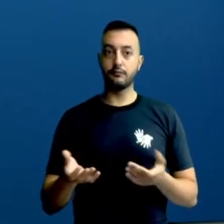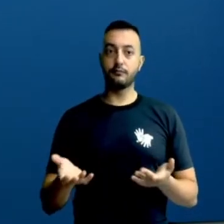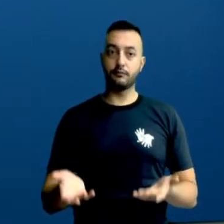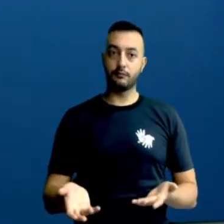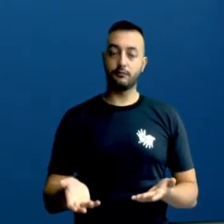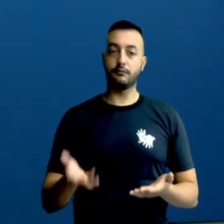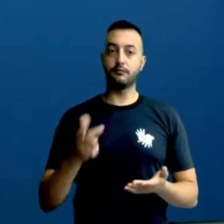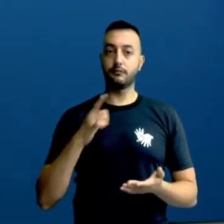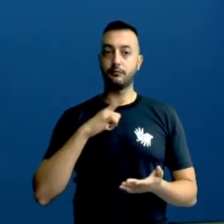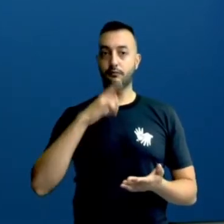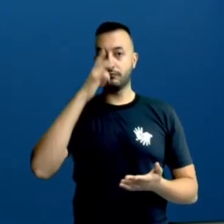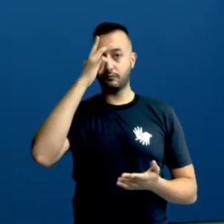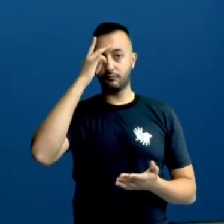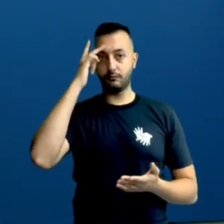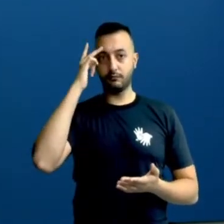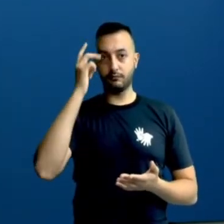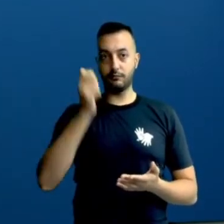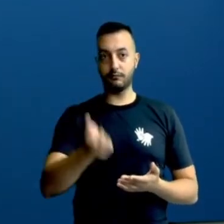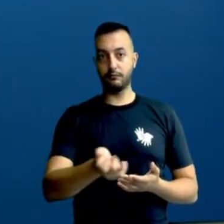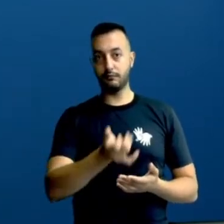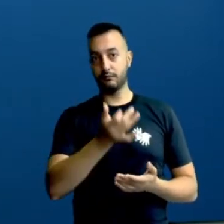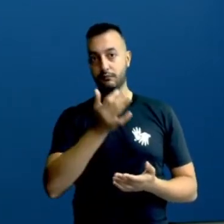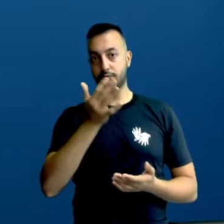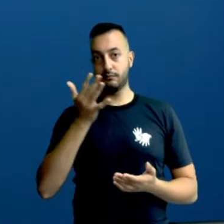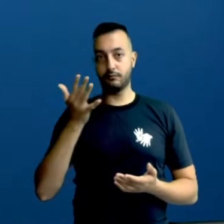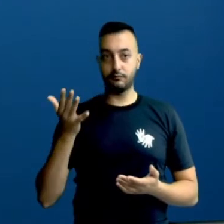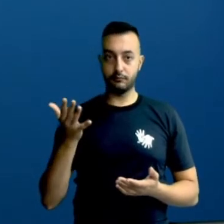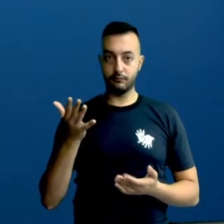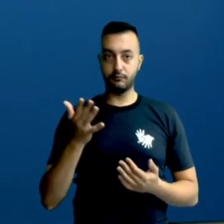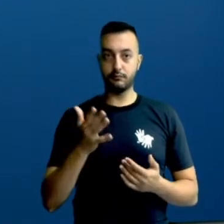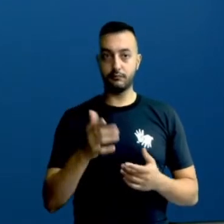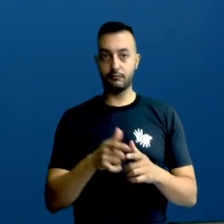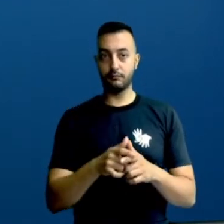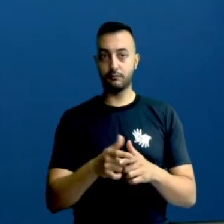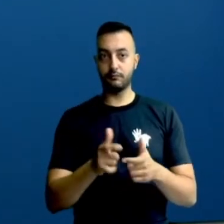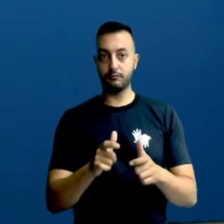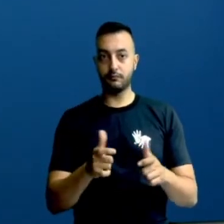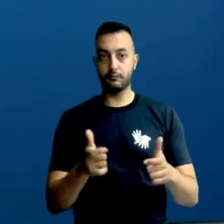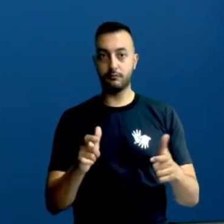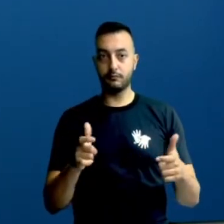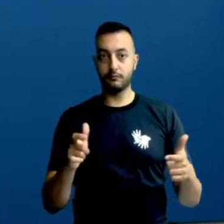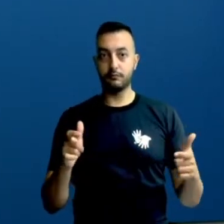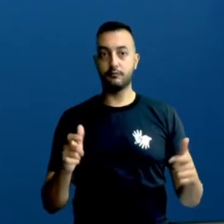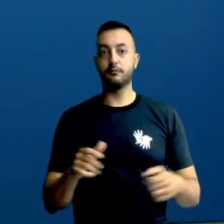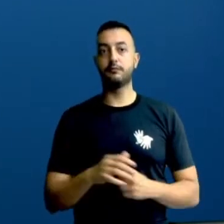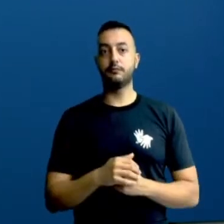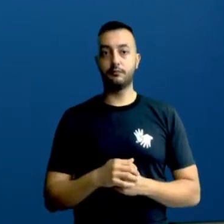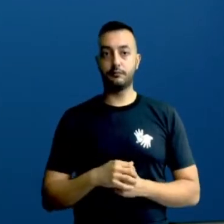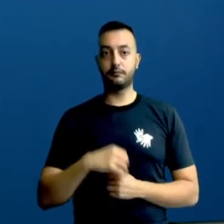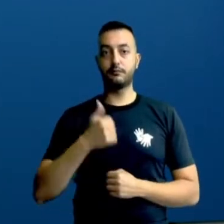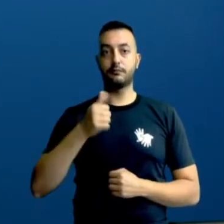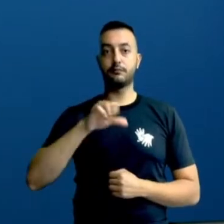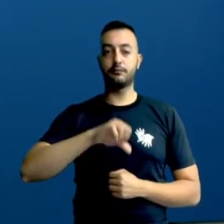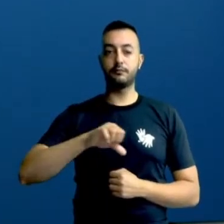de habitantes da nossa cidade, ela foi crescendo. Em